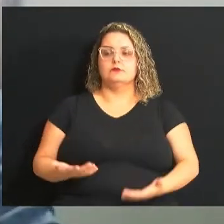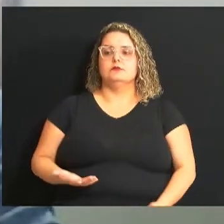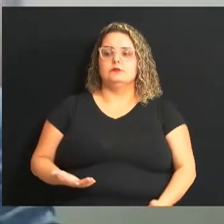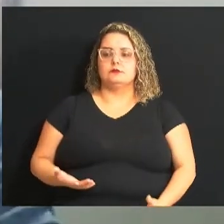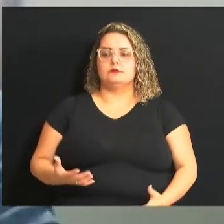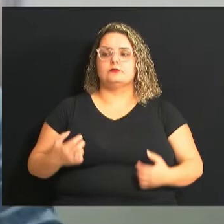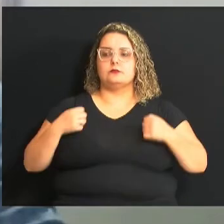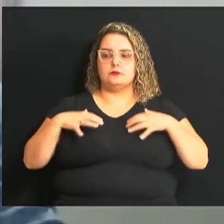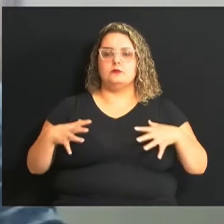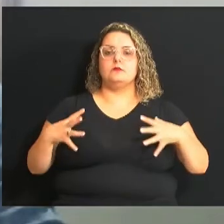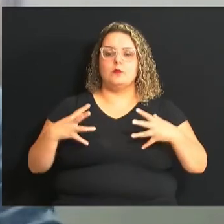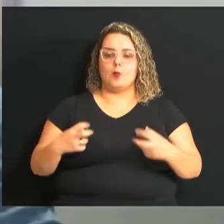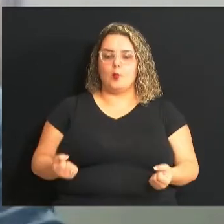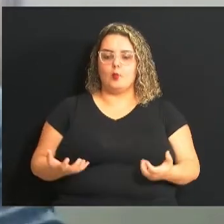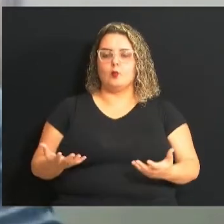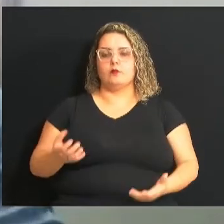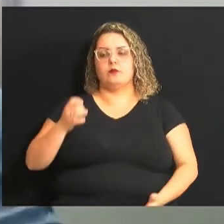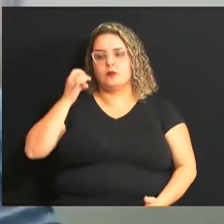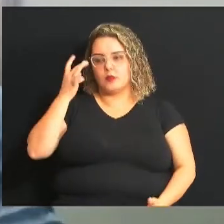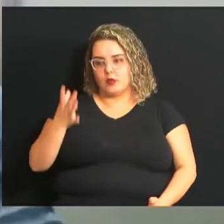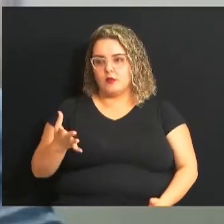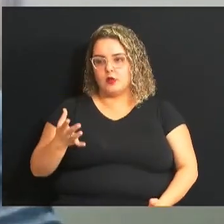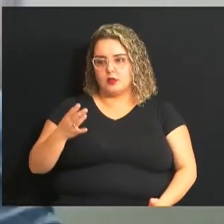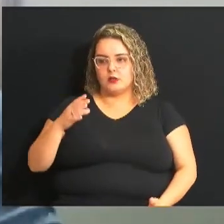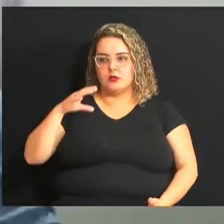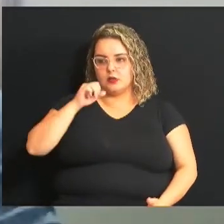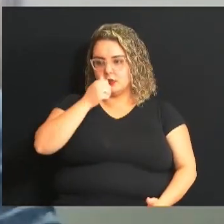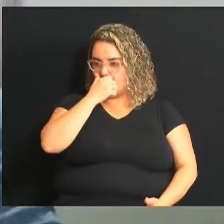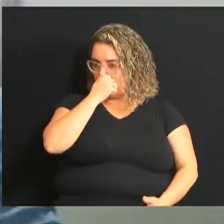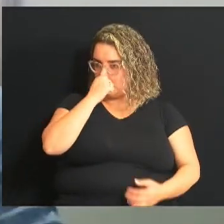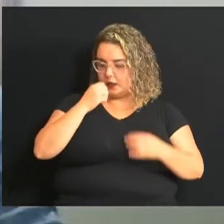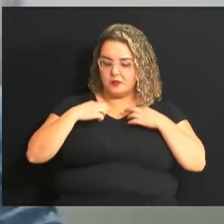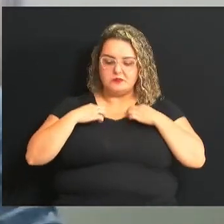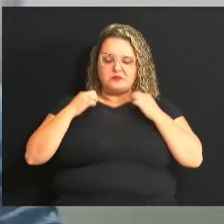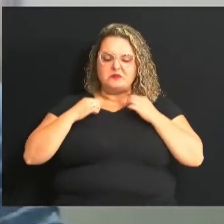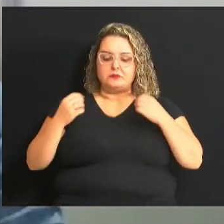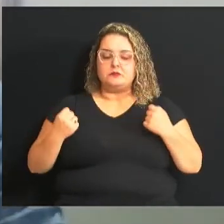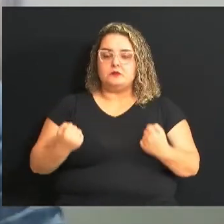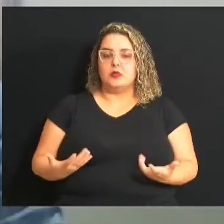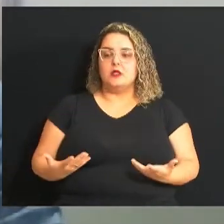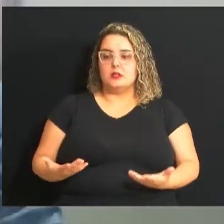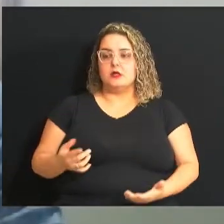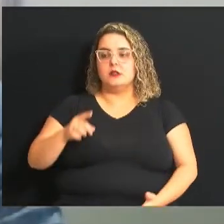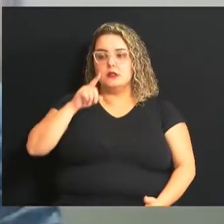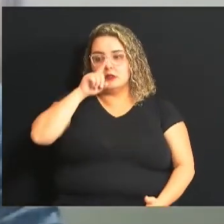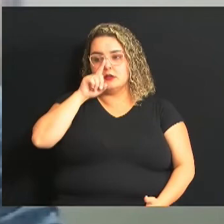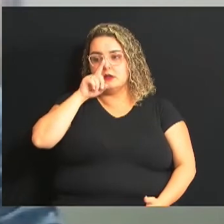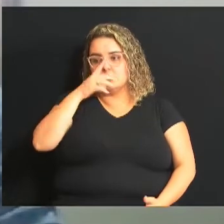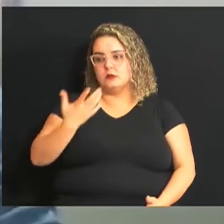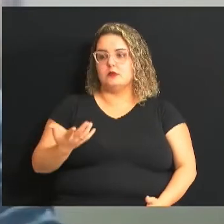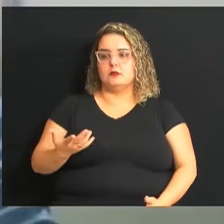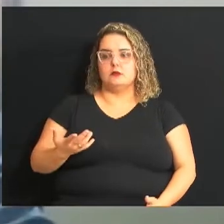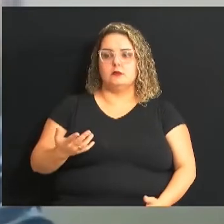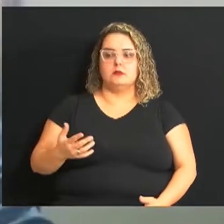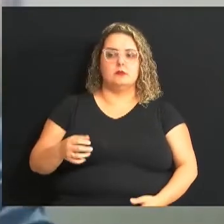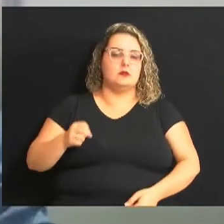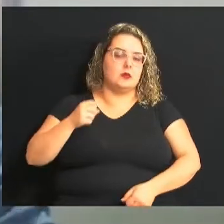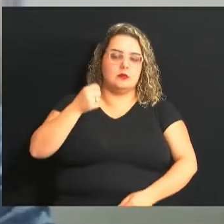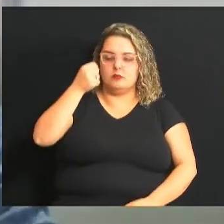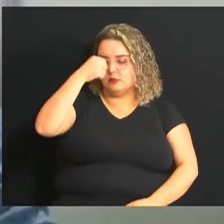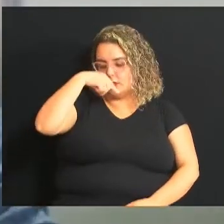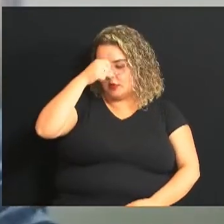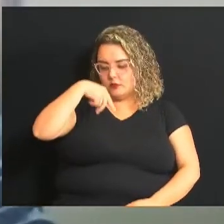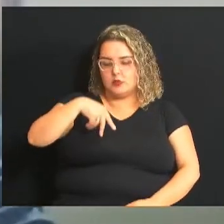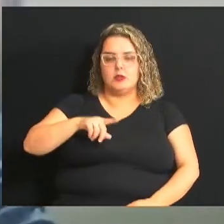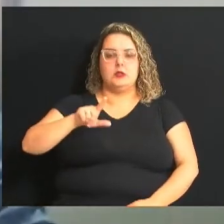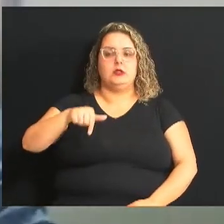mais rápido e não fica aquela camiseta toda molhada, pesada, até com risco dele né, pegar algum tipo de gripe, principalmente